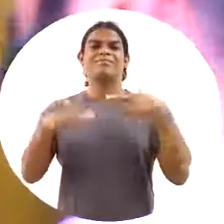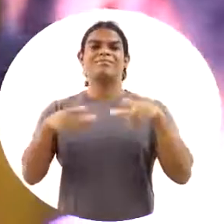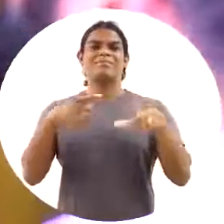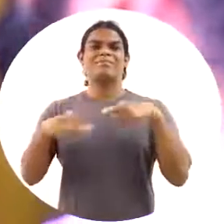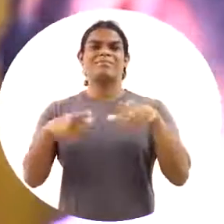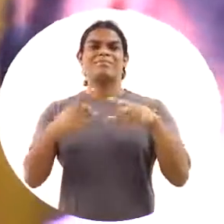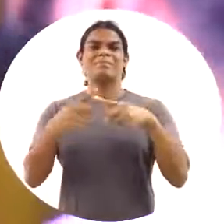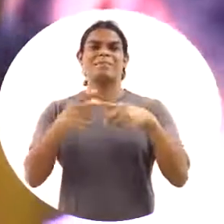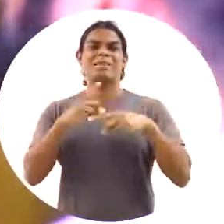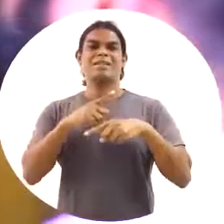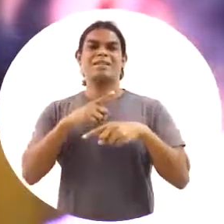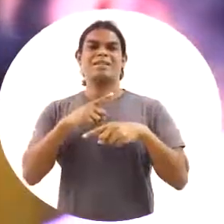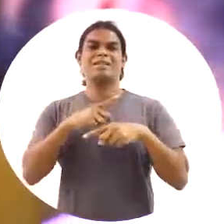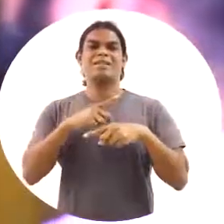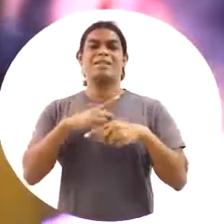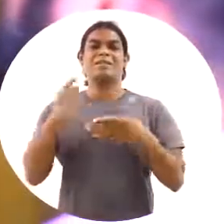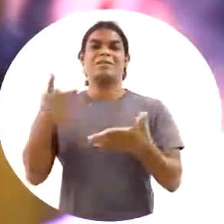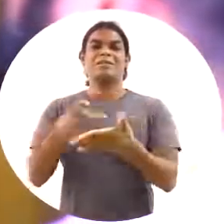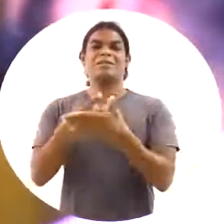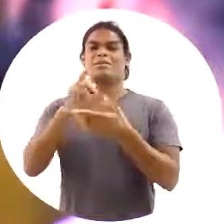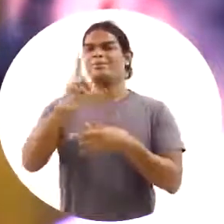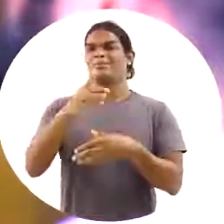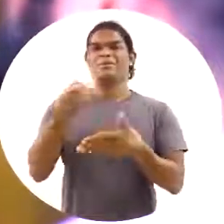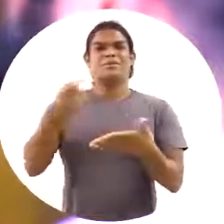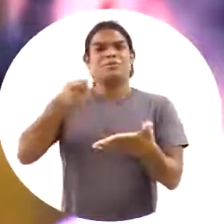casos que você vê assim, nossa, isso não é...